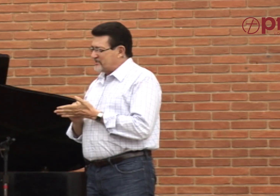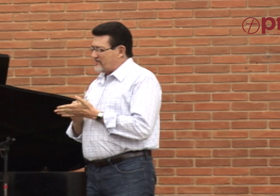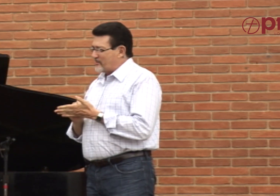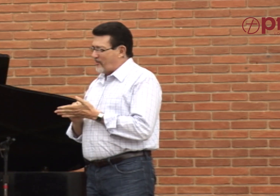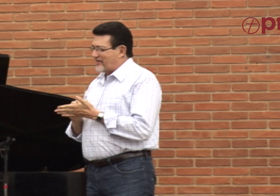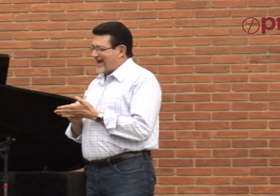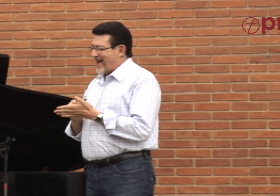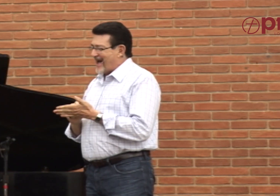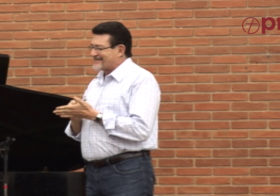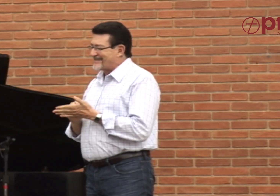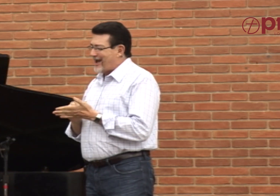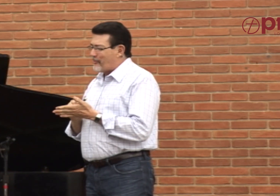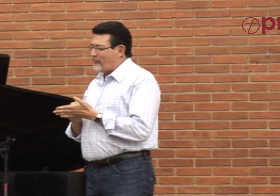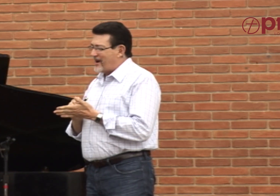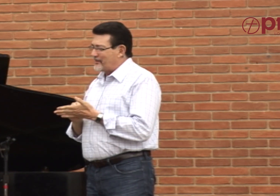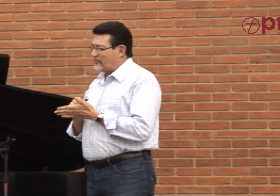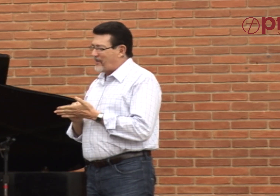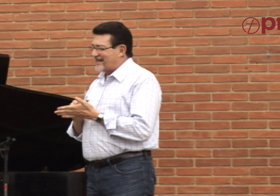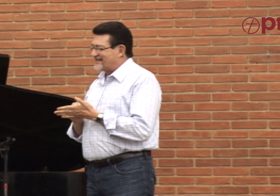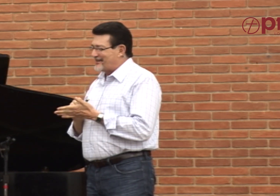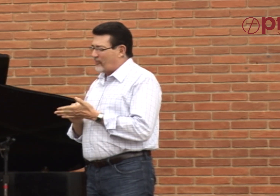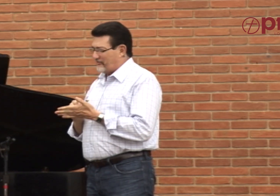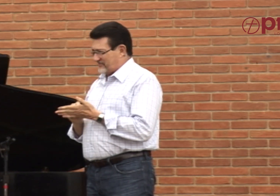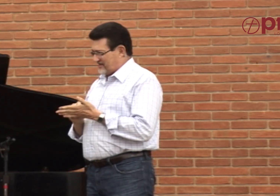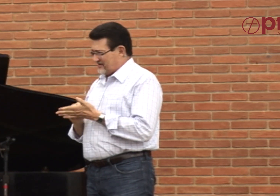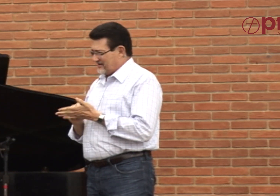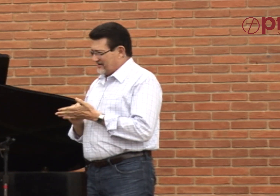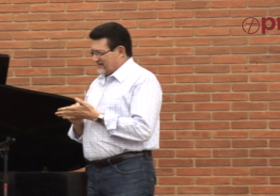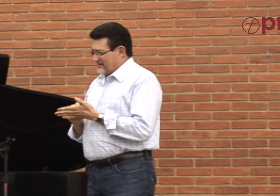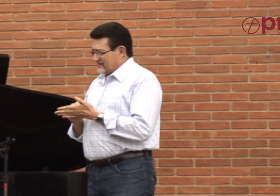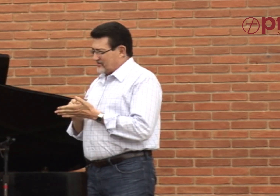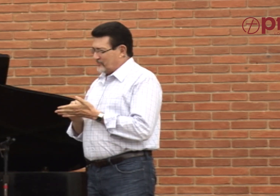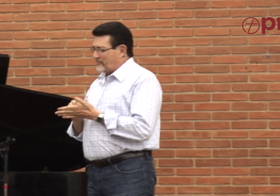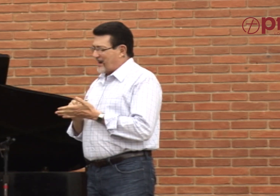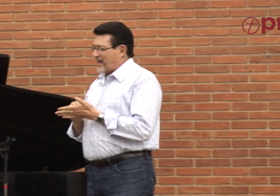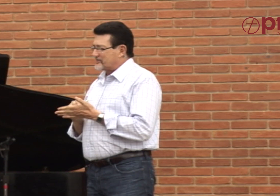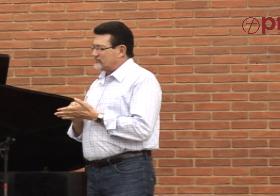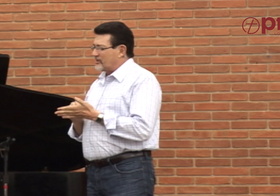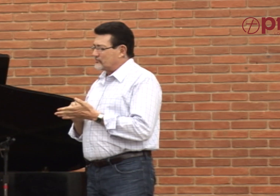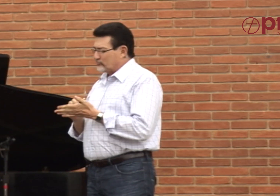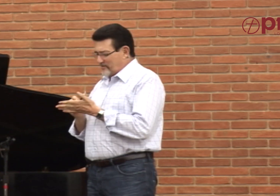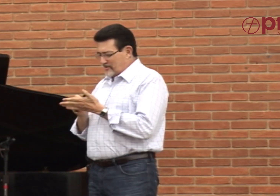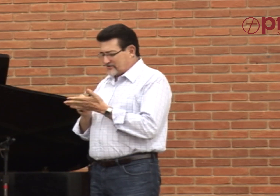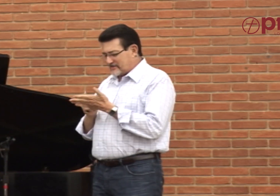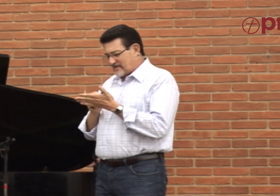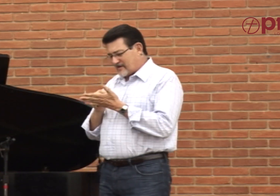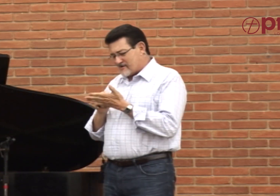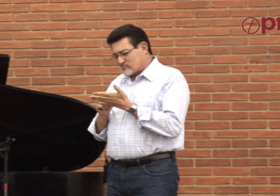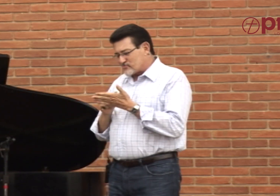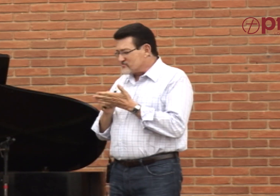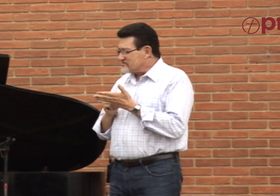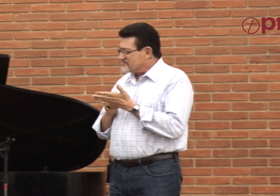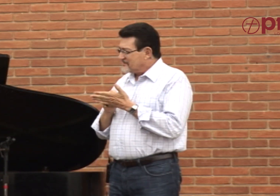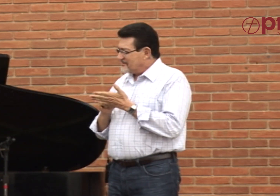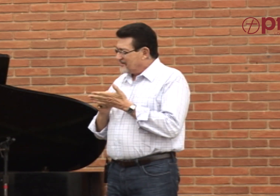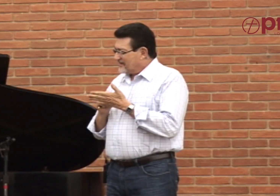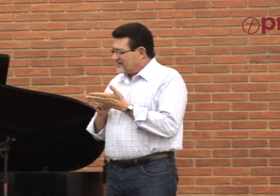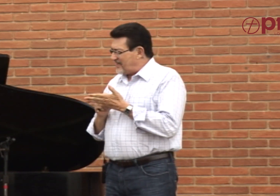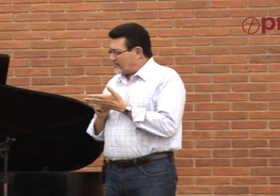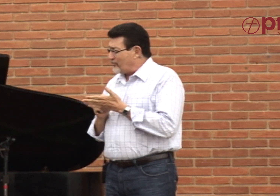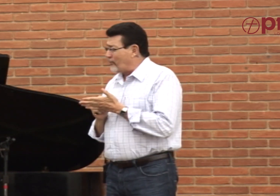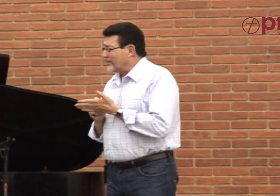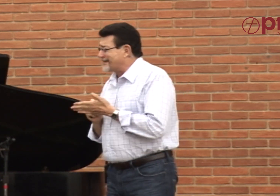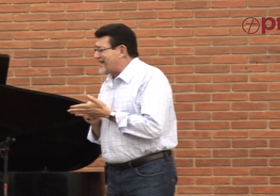Você podia me cobrar até o ano 49 se eu não pagasse no ano de Jubileu você tinha aqui